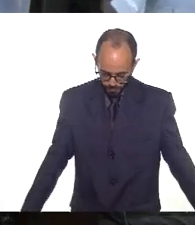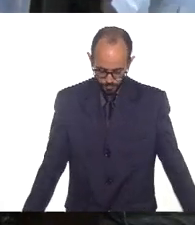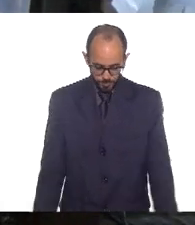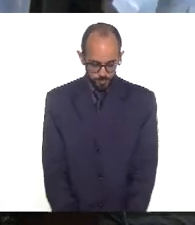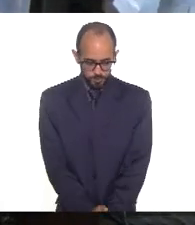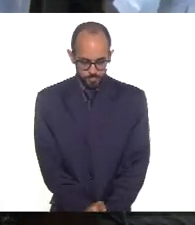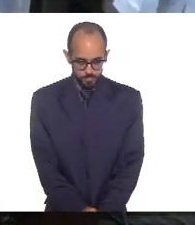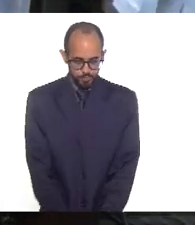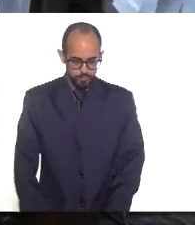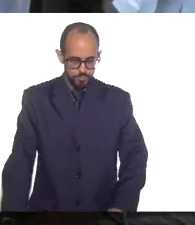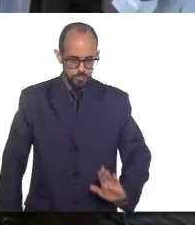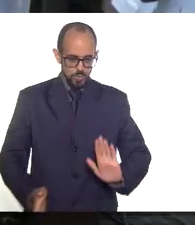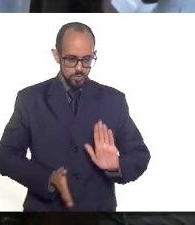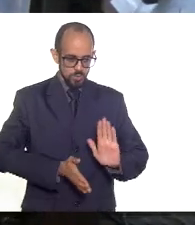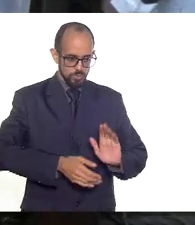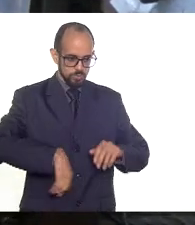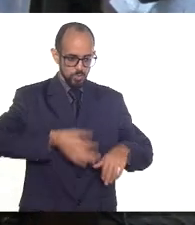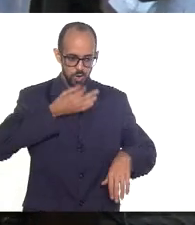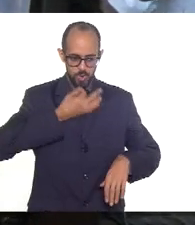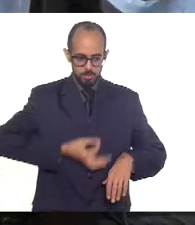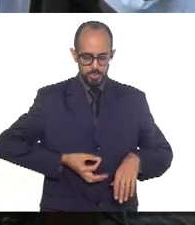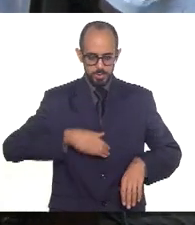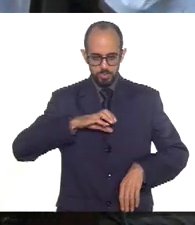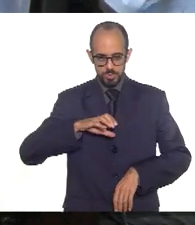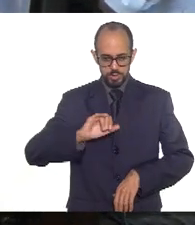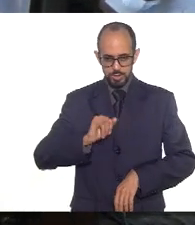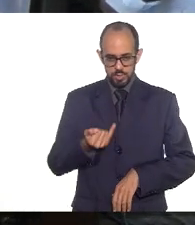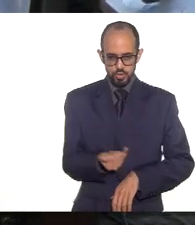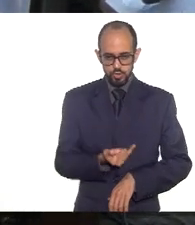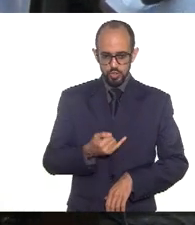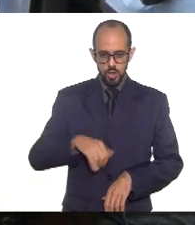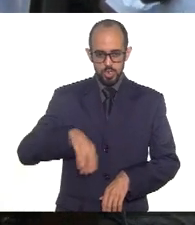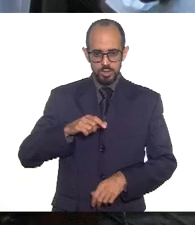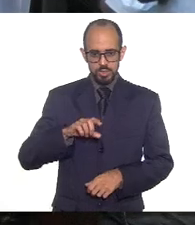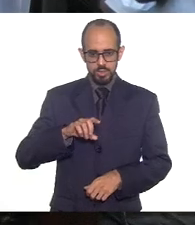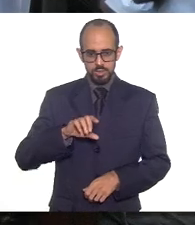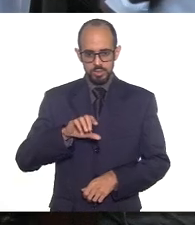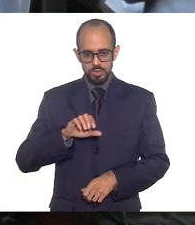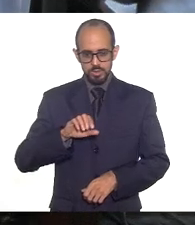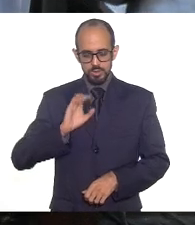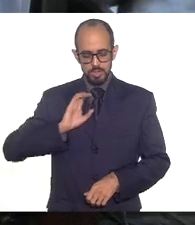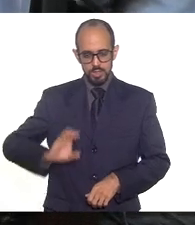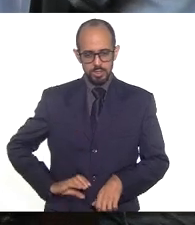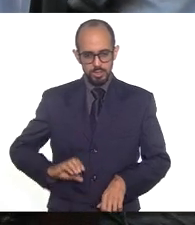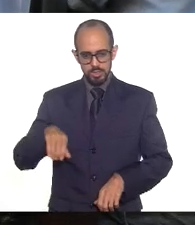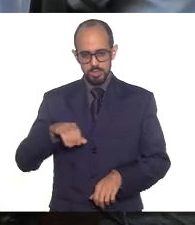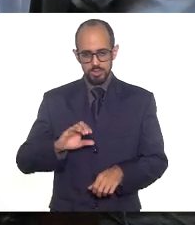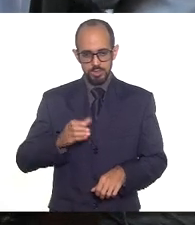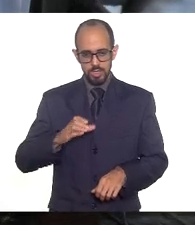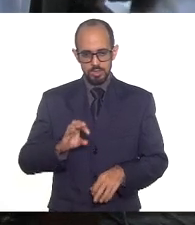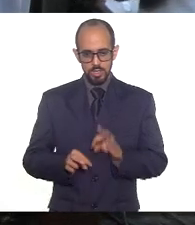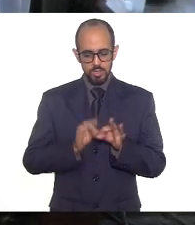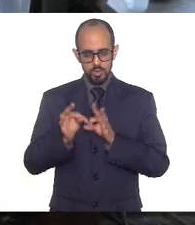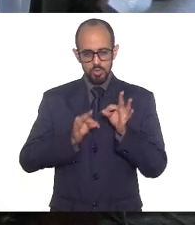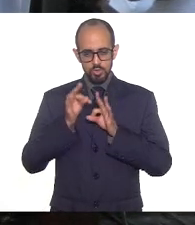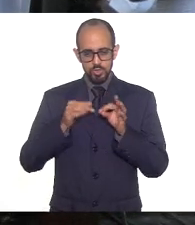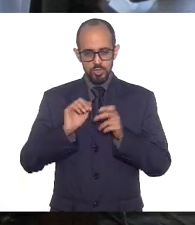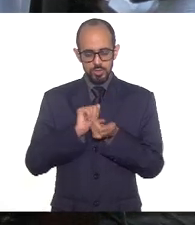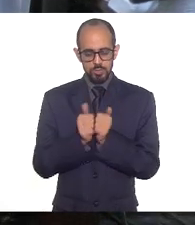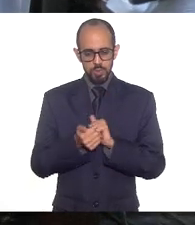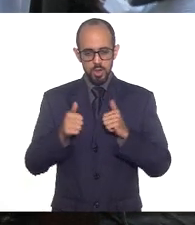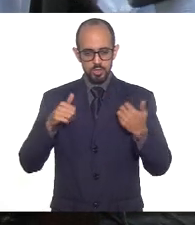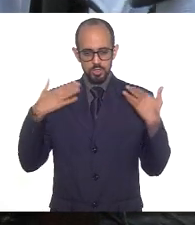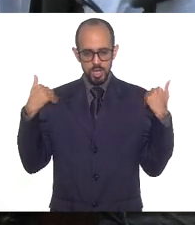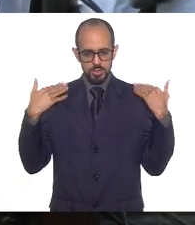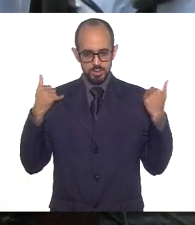o pendente de pareceres das comissões de condição Justiça de defesa dos direitos humanos e Cidadania de educação e saúde sem tecnologia esporte e lazer de